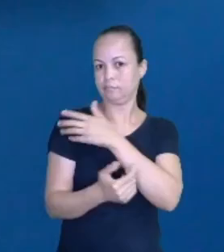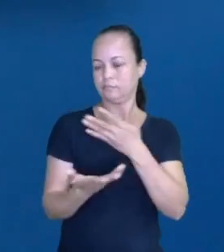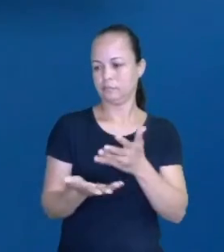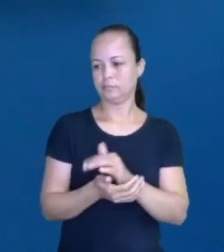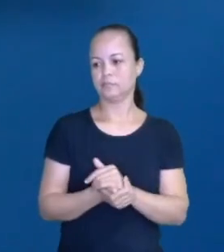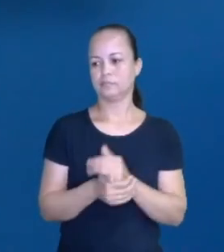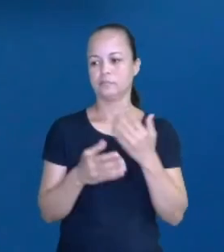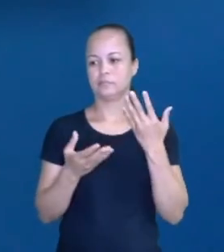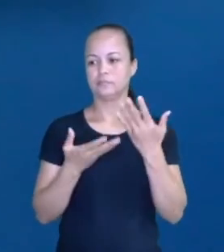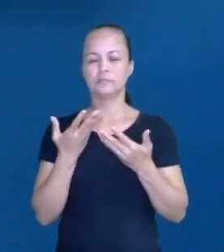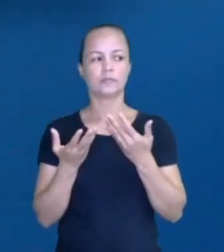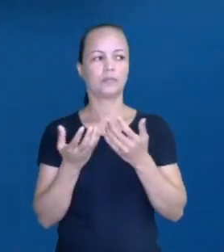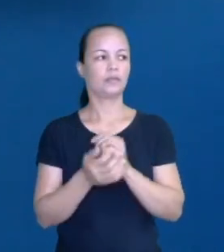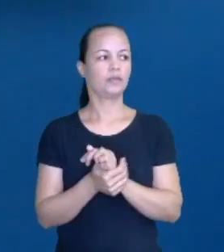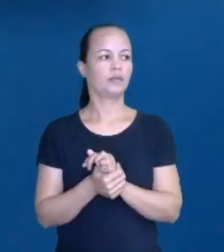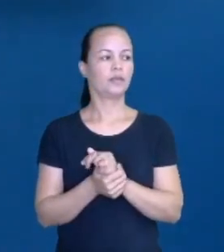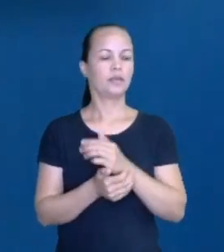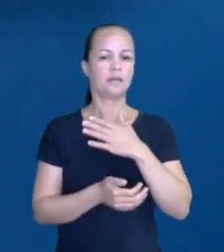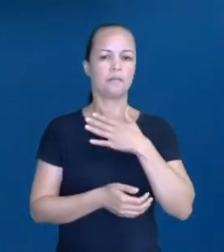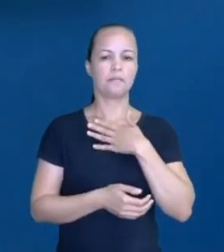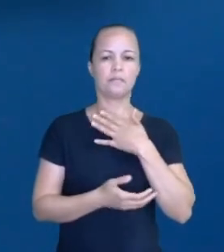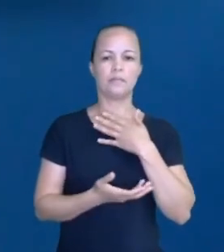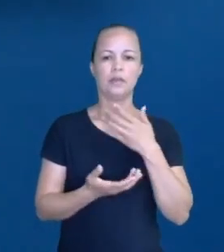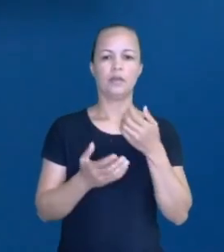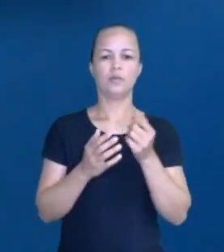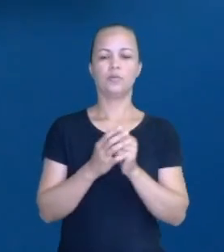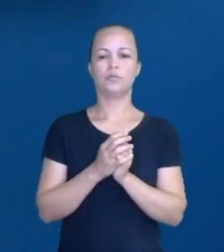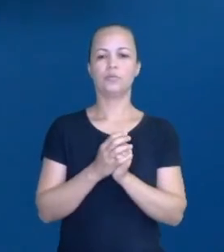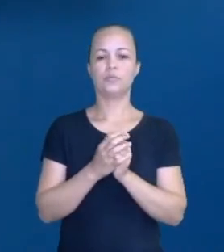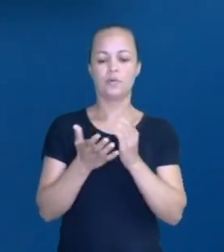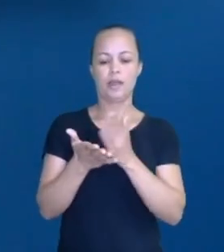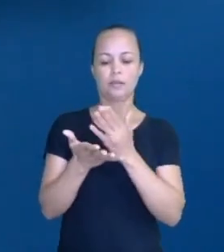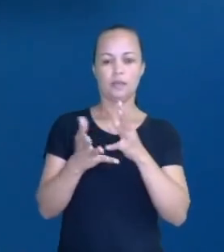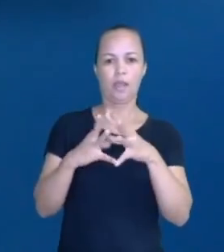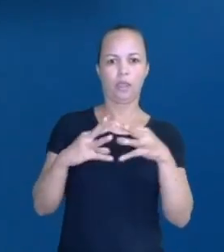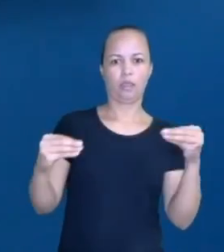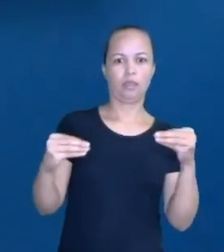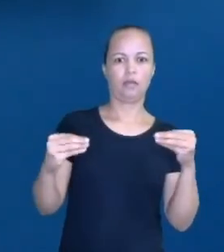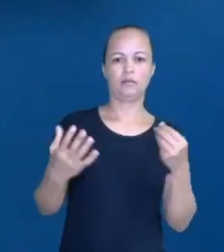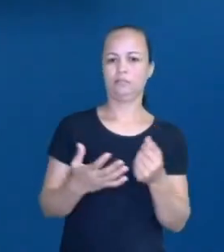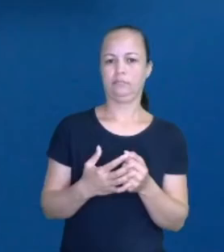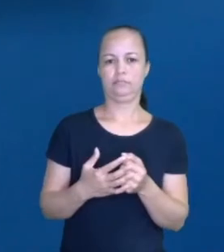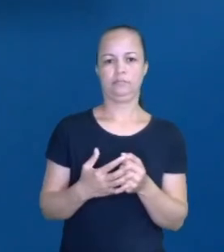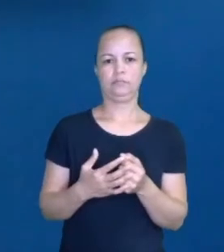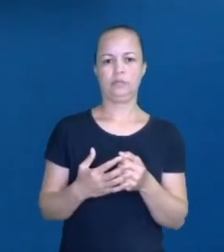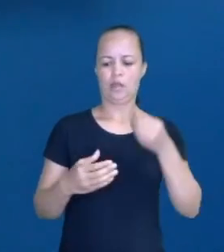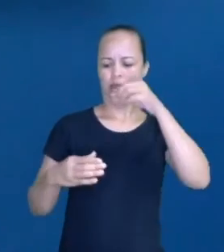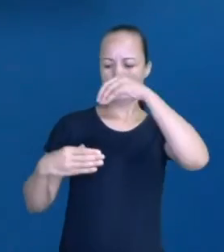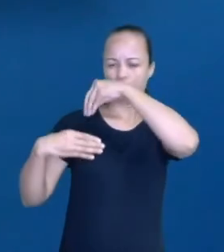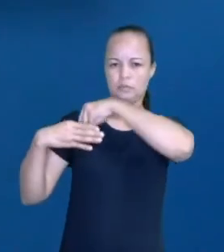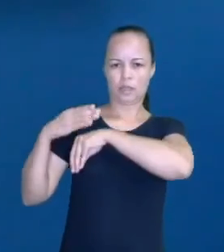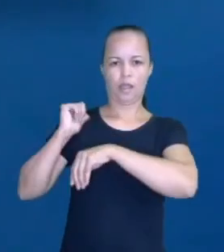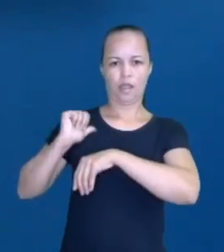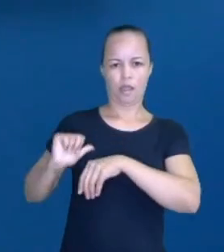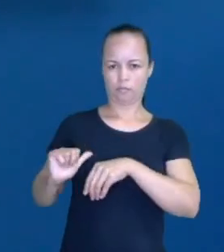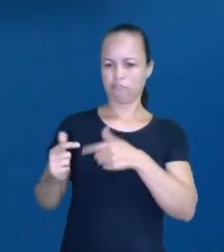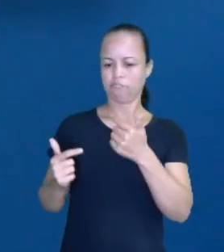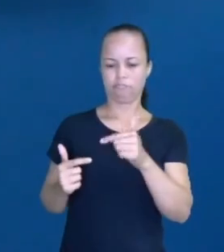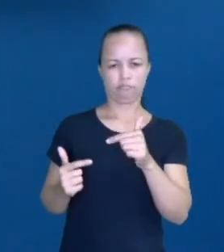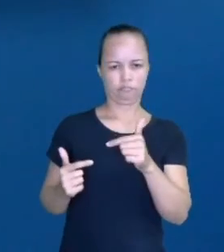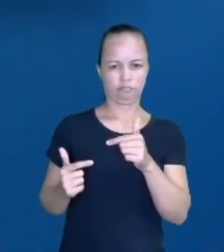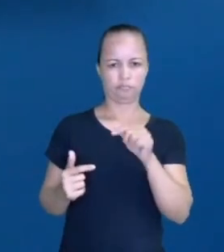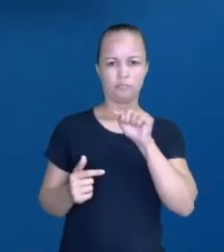Muito bem, ó. Meu caderno sumiu, vírgula, não está na bolsa, ponto.